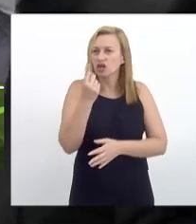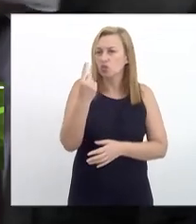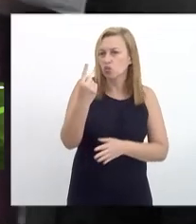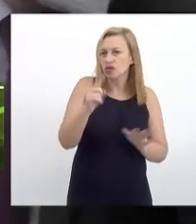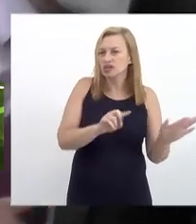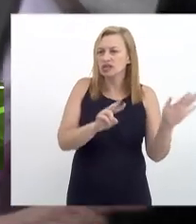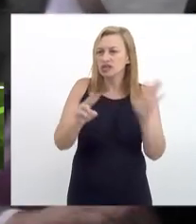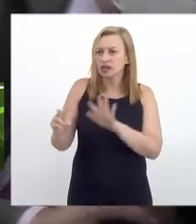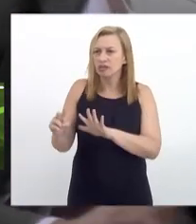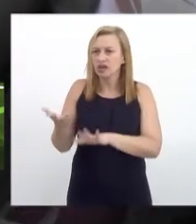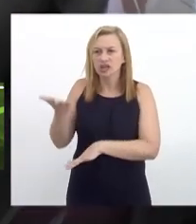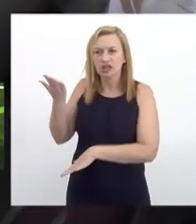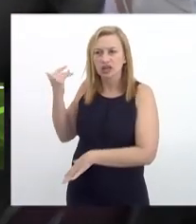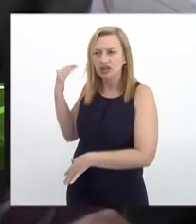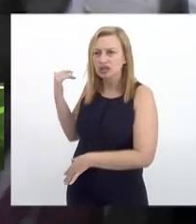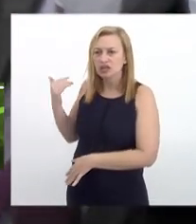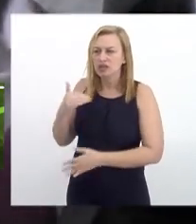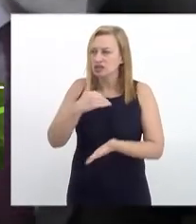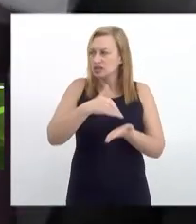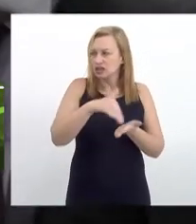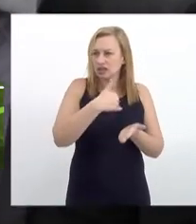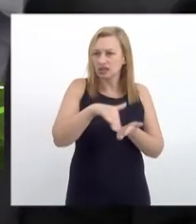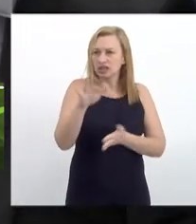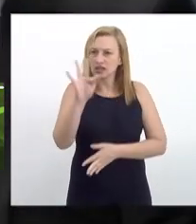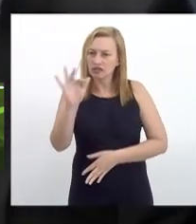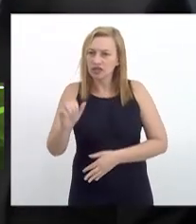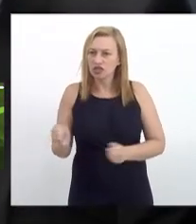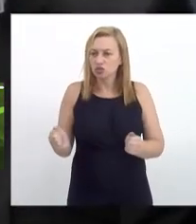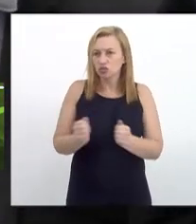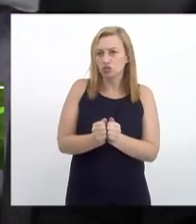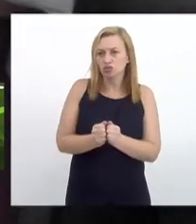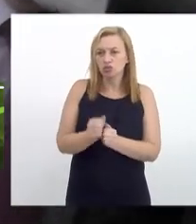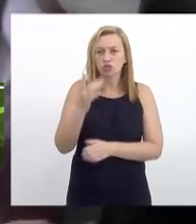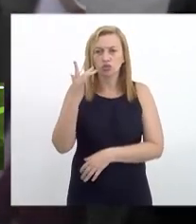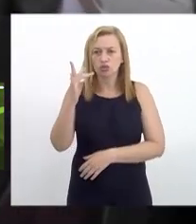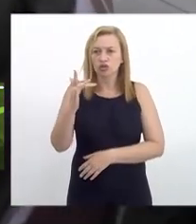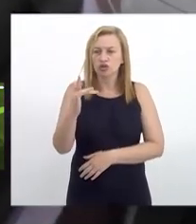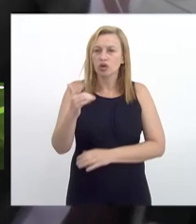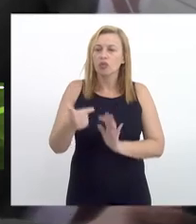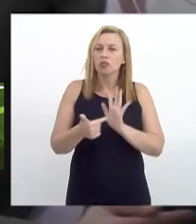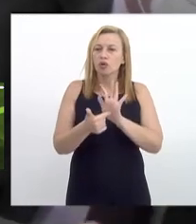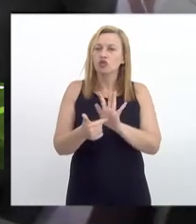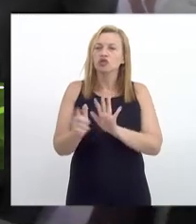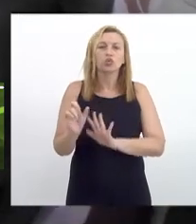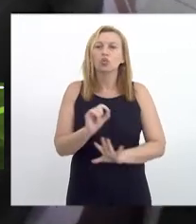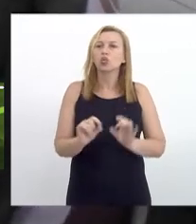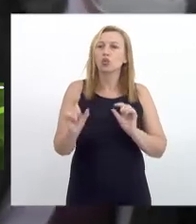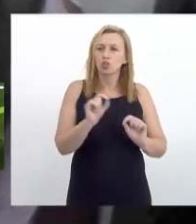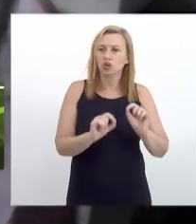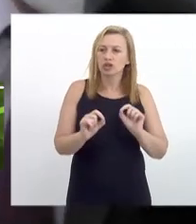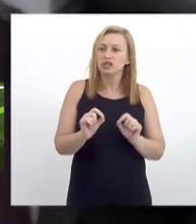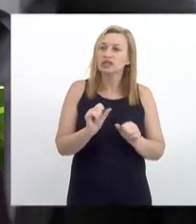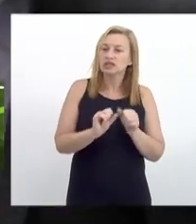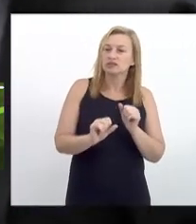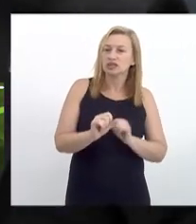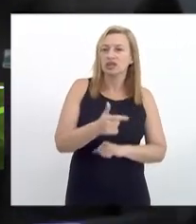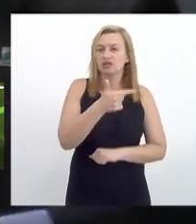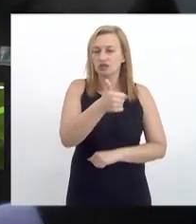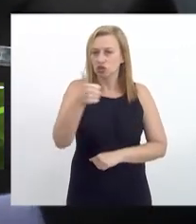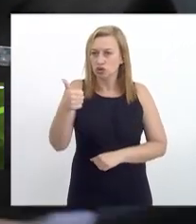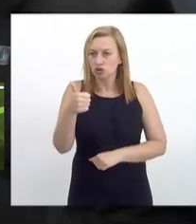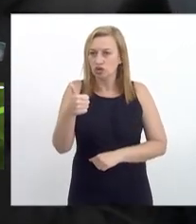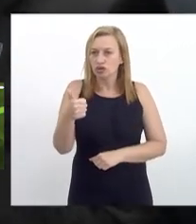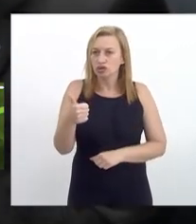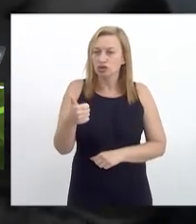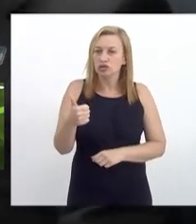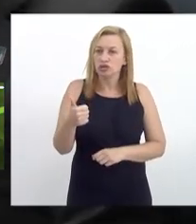atrás do secretário da fazenda com o tesouro impõe que se fizer em 21 nós vamos ter que